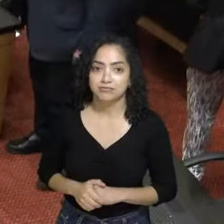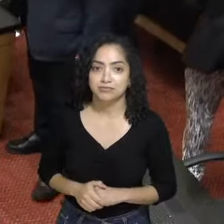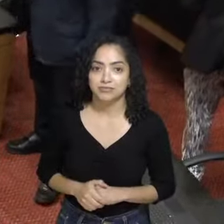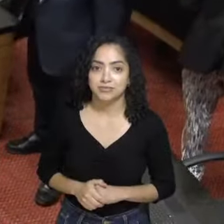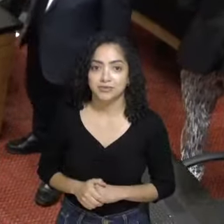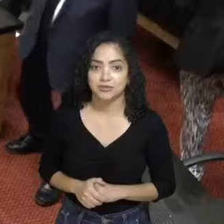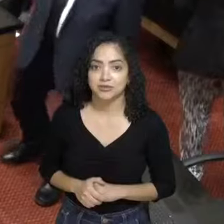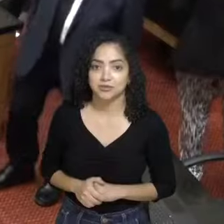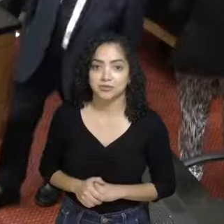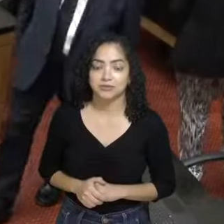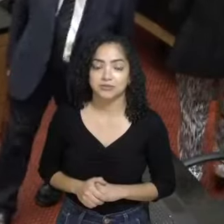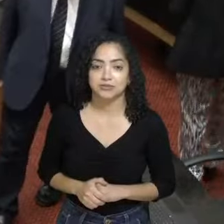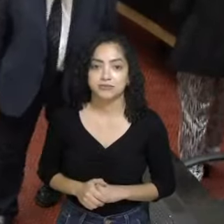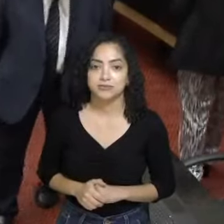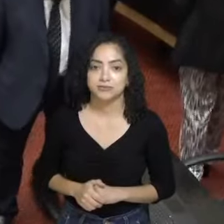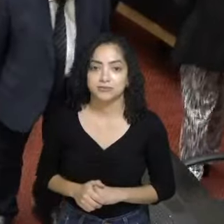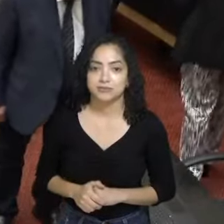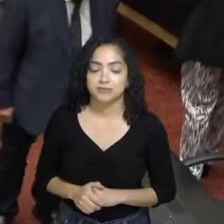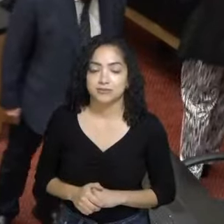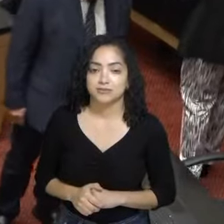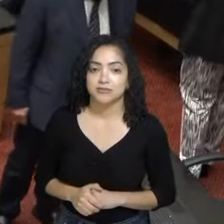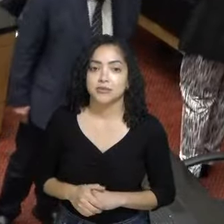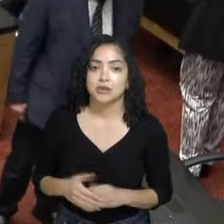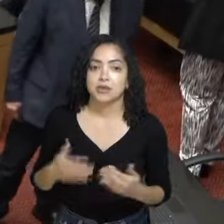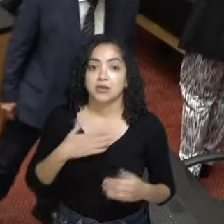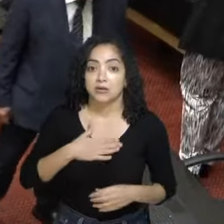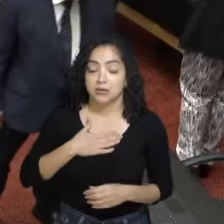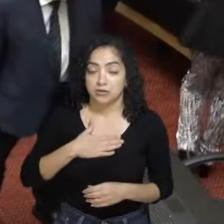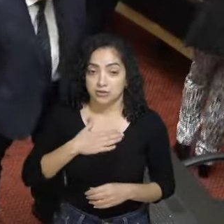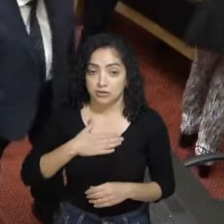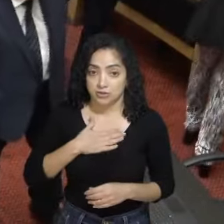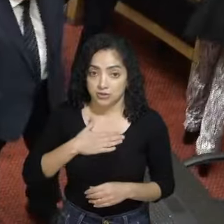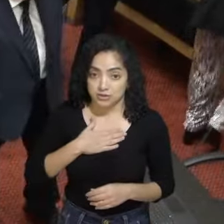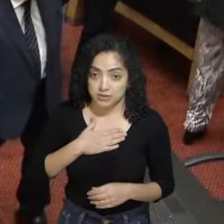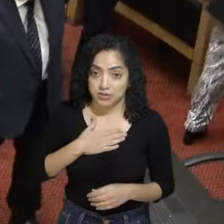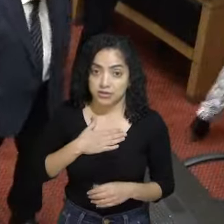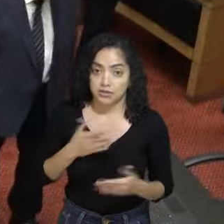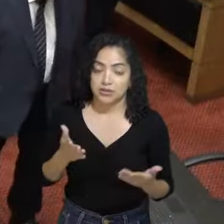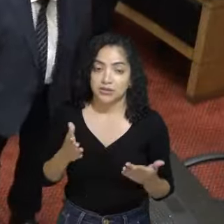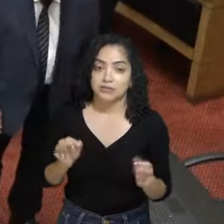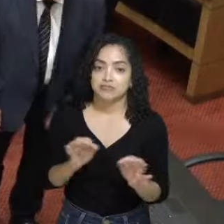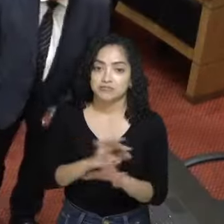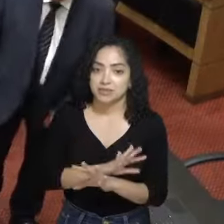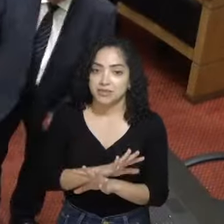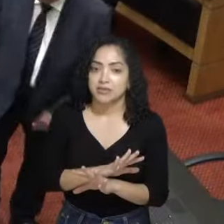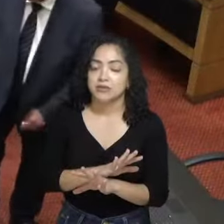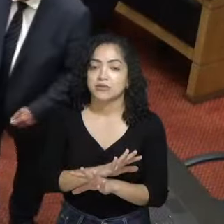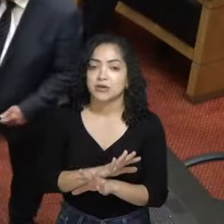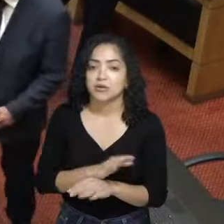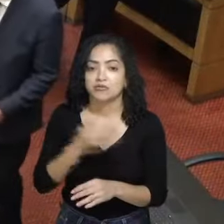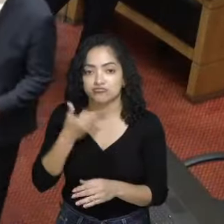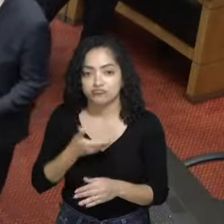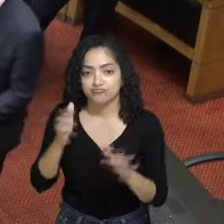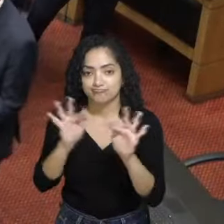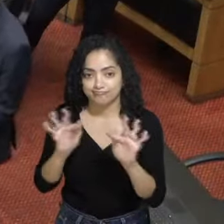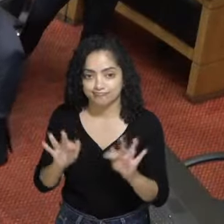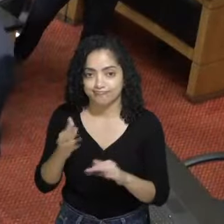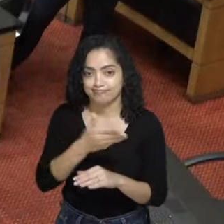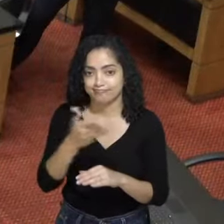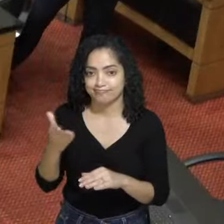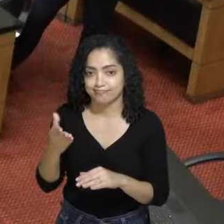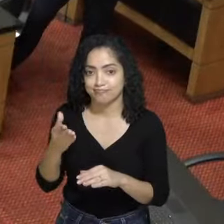Senhor presidente, eu gostaria, cheirando o ano aqui, já desejar um Feliz Natal a todos, um ótimo